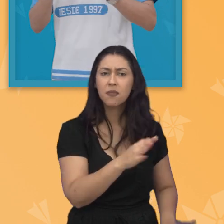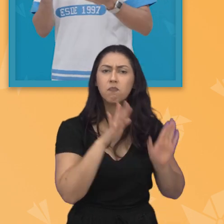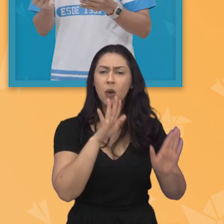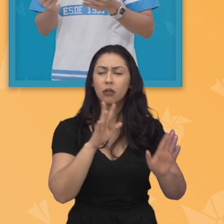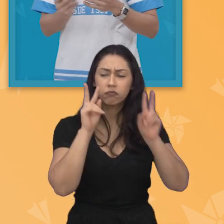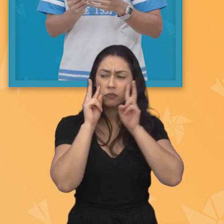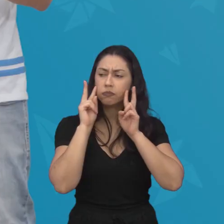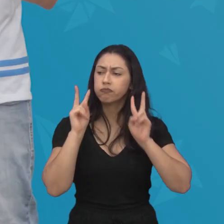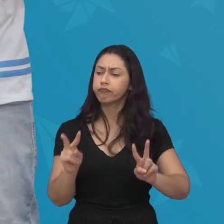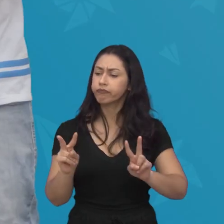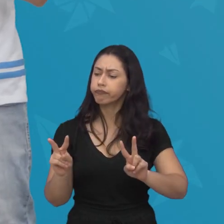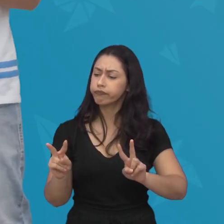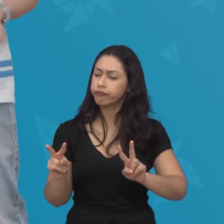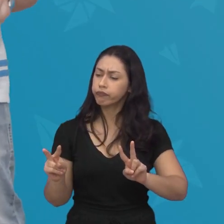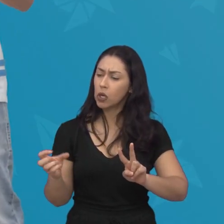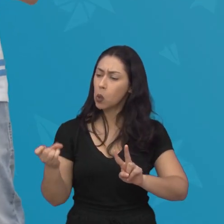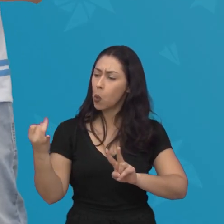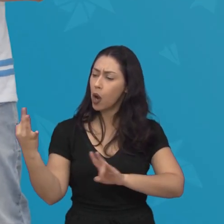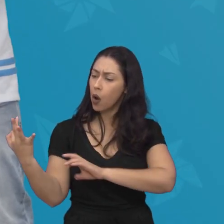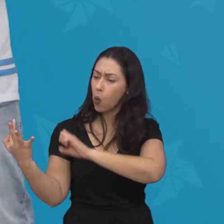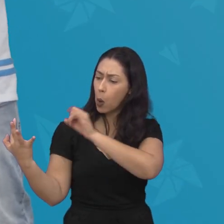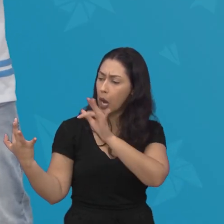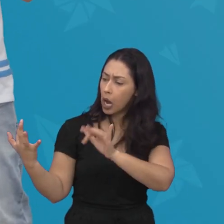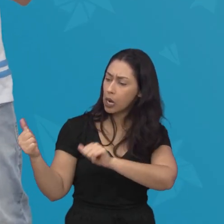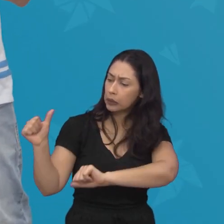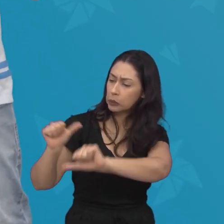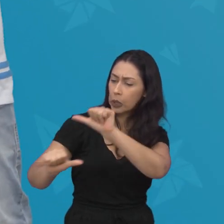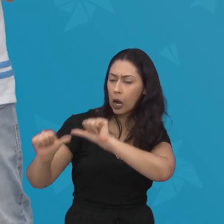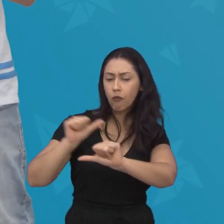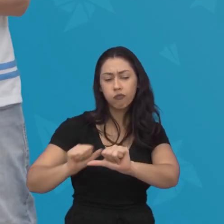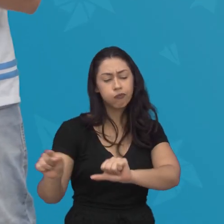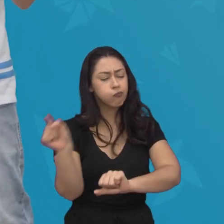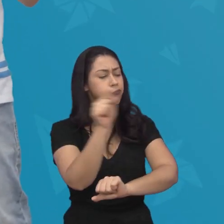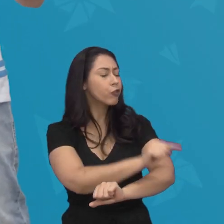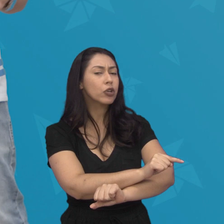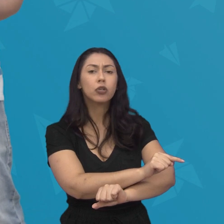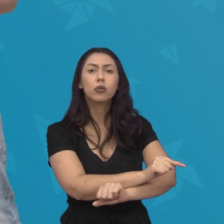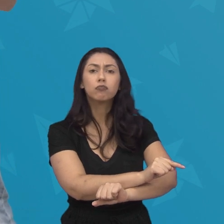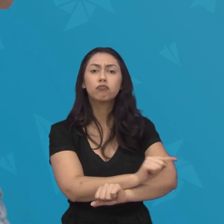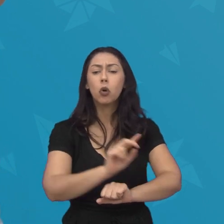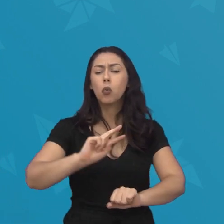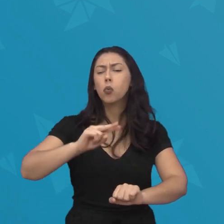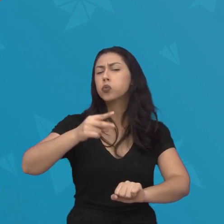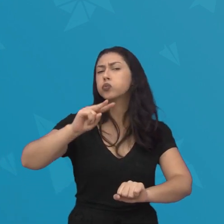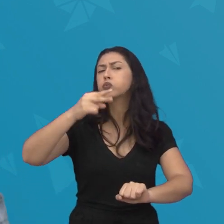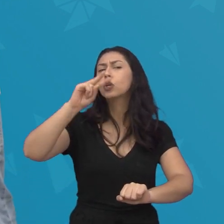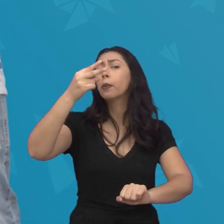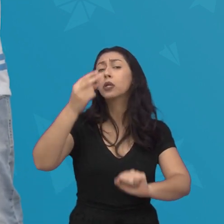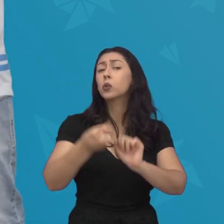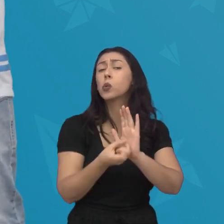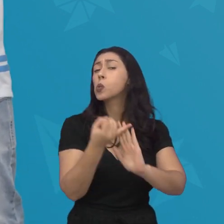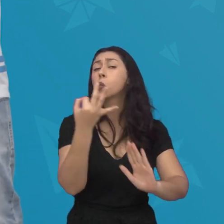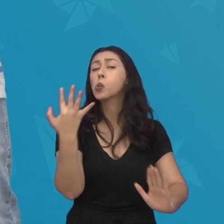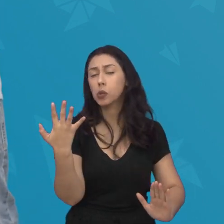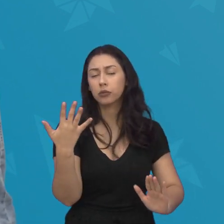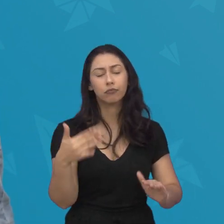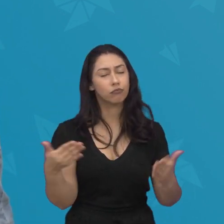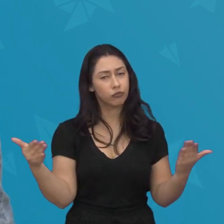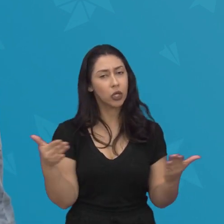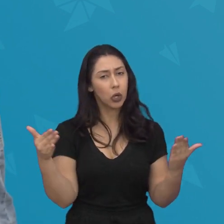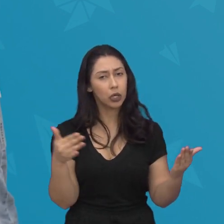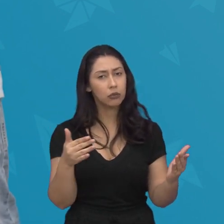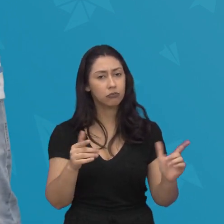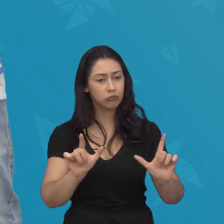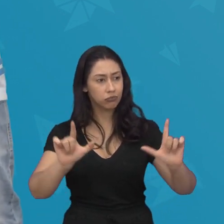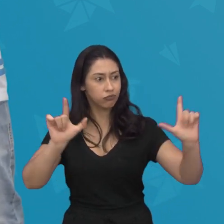exercício dissertativo, né, não tem alternativa, então a gente tem que trabalhar ele para a gente, de fato, chegar numa resposta. Né? Então agora eu vou mudar de lousa aqui, a